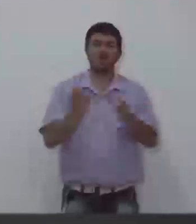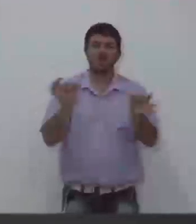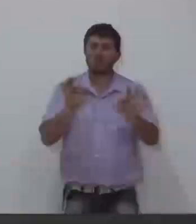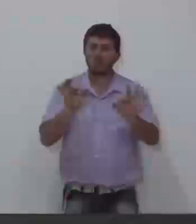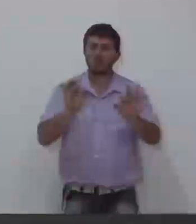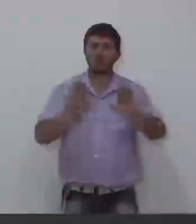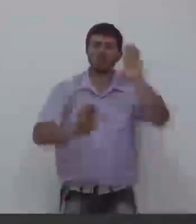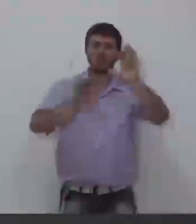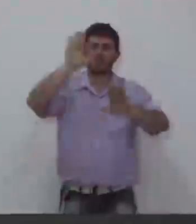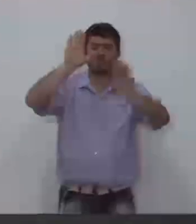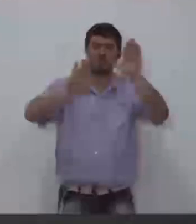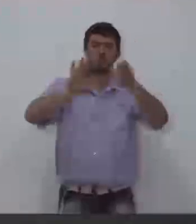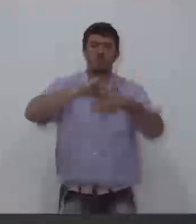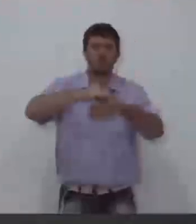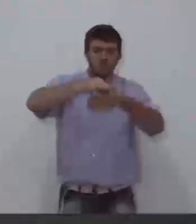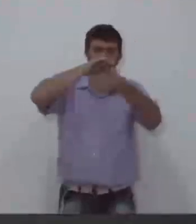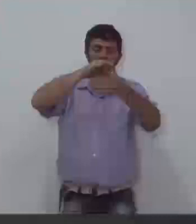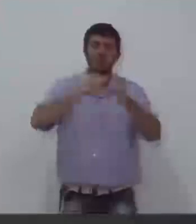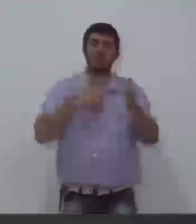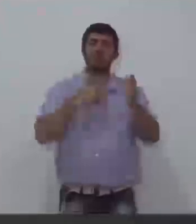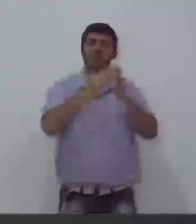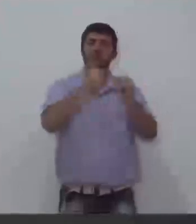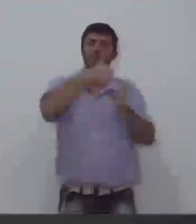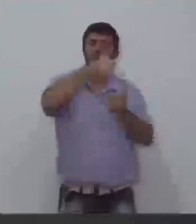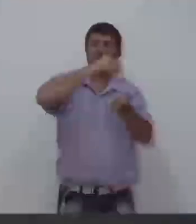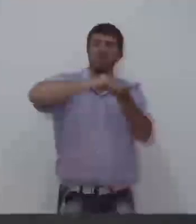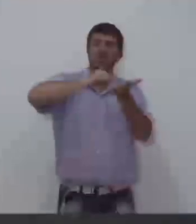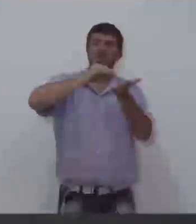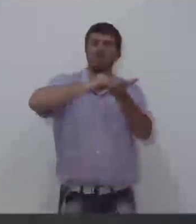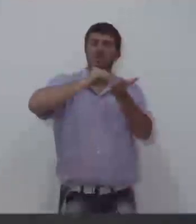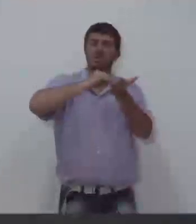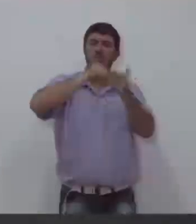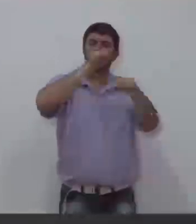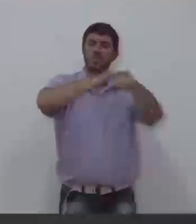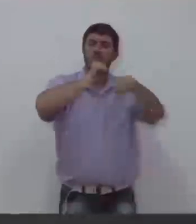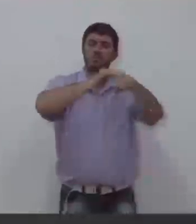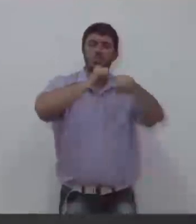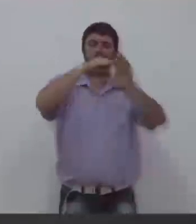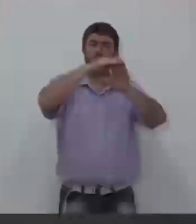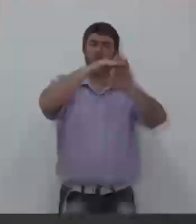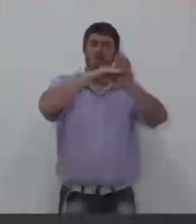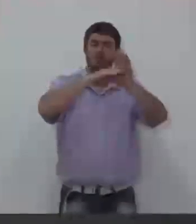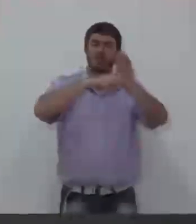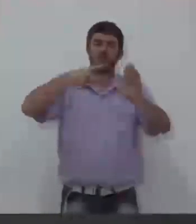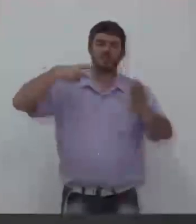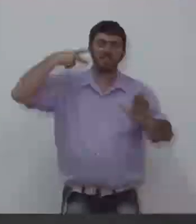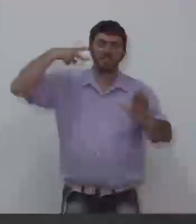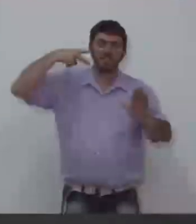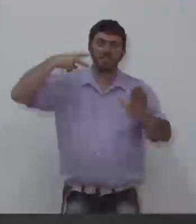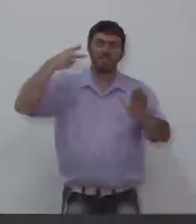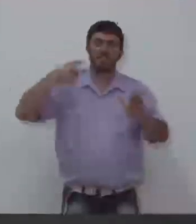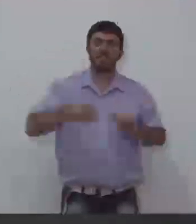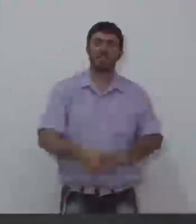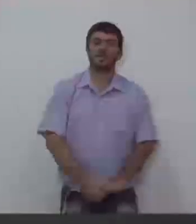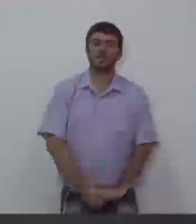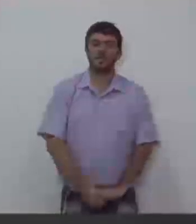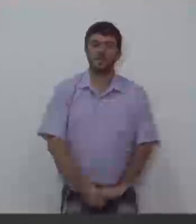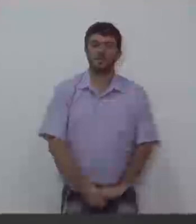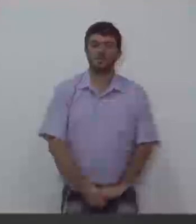manifestação de lideranças, solicito ao primeiro-secretário que proceda à chamada dos vereadores e vereadoras para a votação nominal.